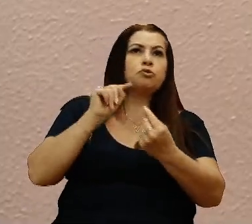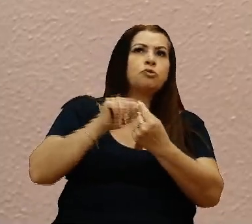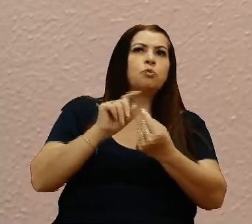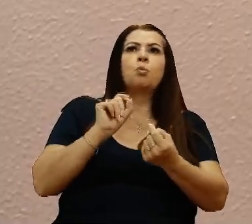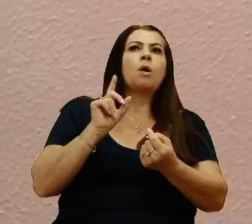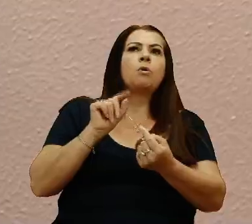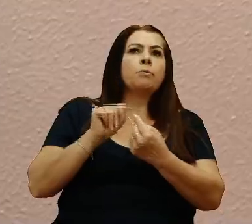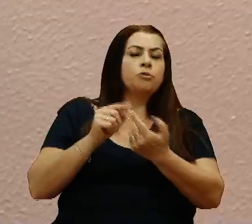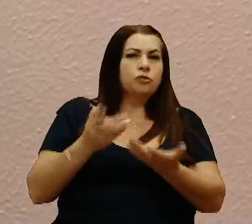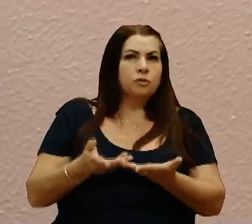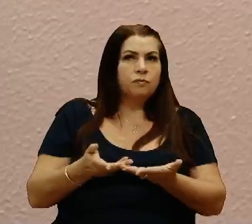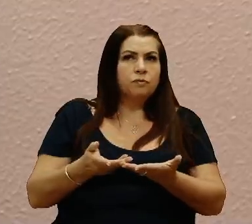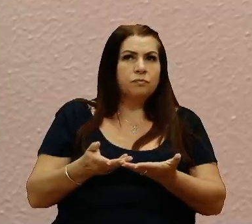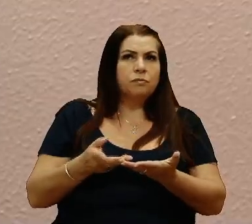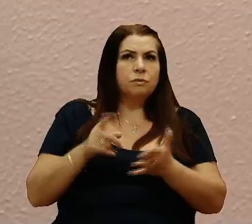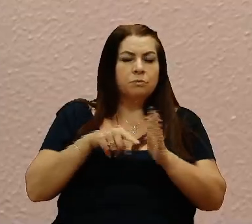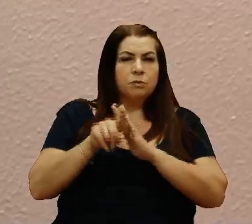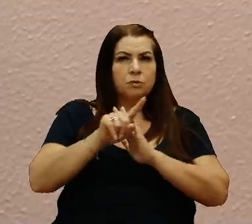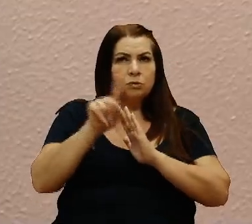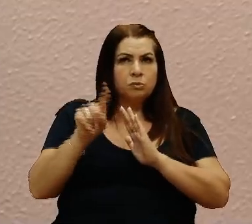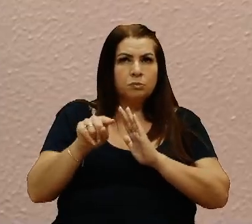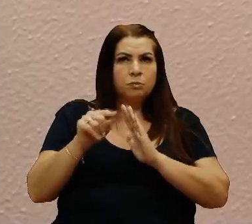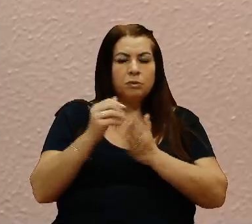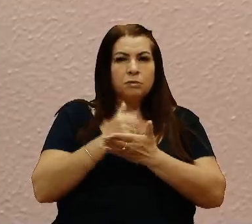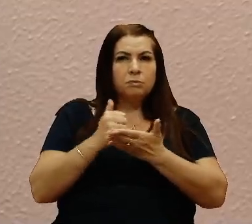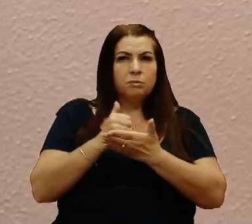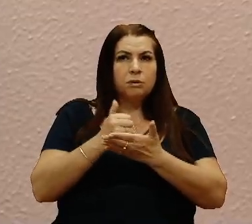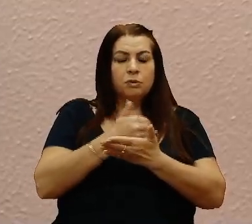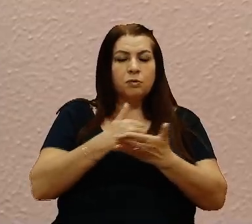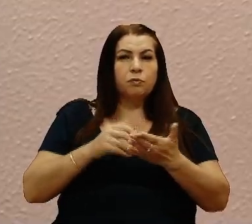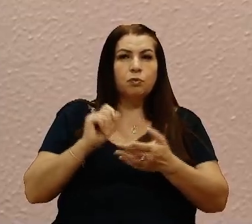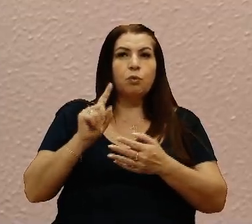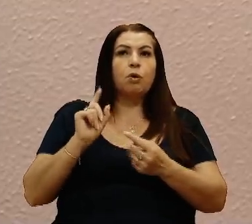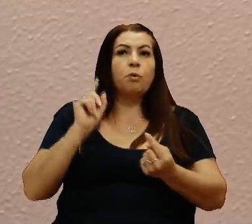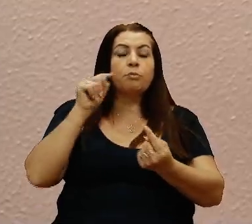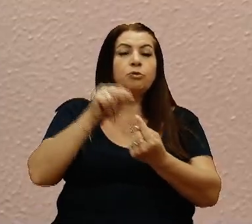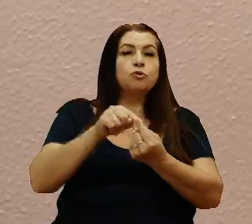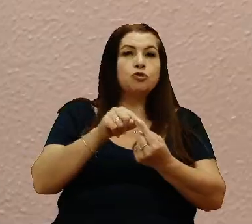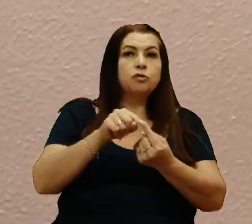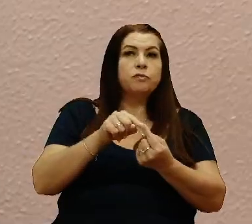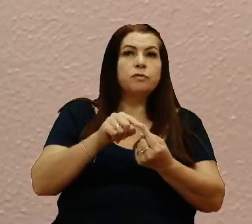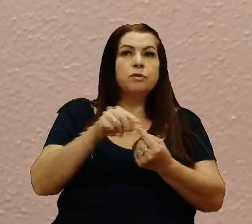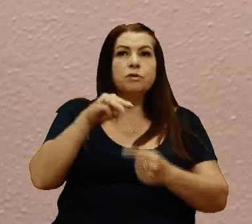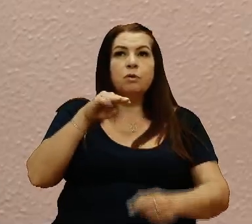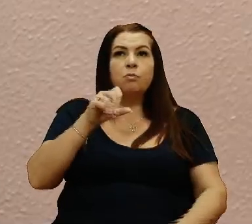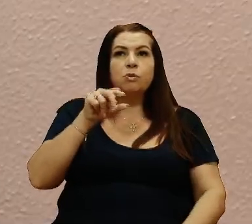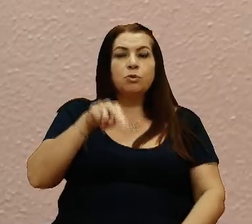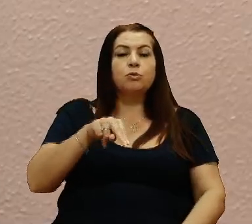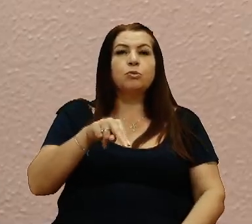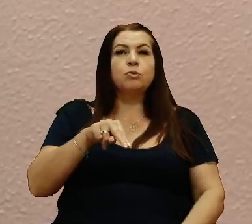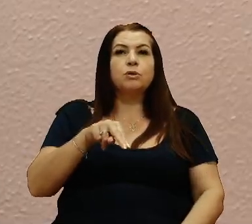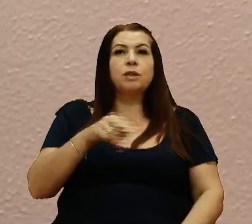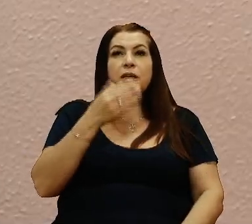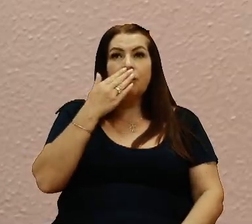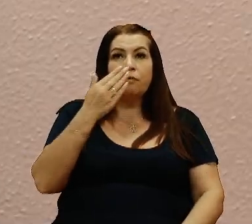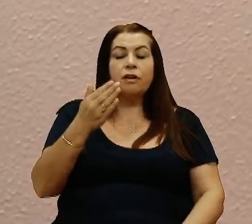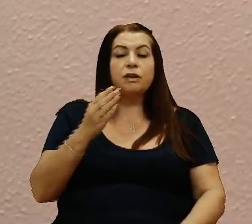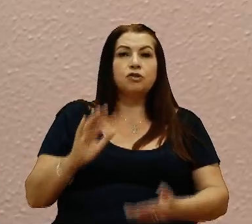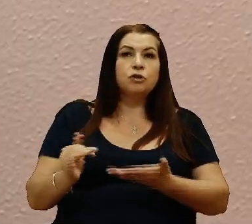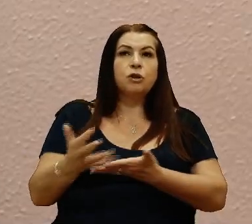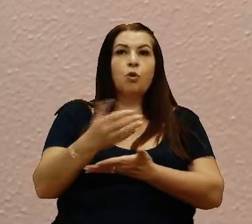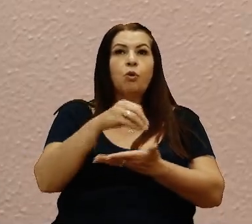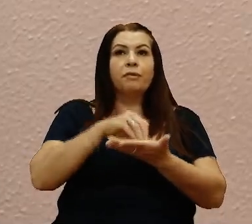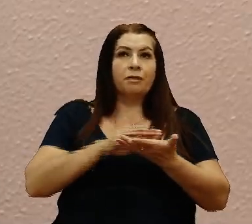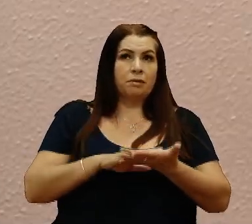eu deixo esse questionamento para a base do governo. Ele pediu uma parte. Qual que é o objetivo do Milton à frente da Codeca? É quebrar